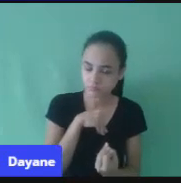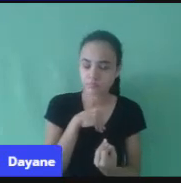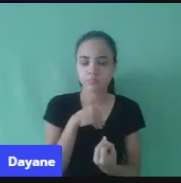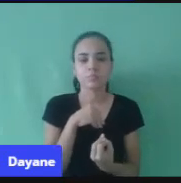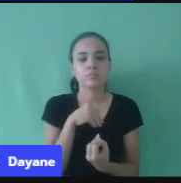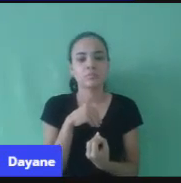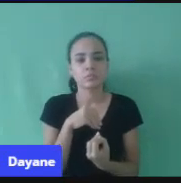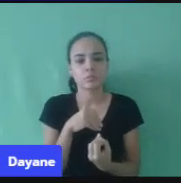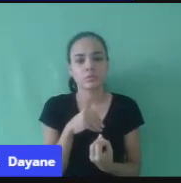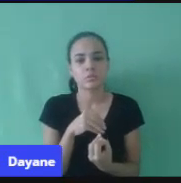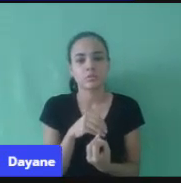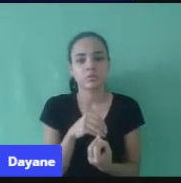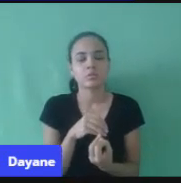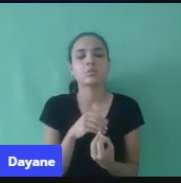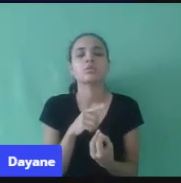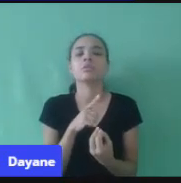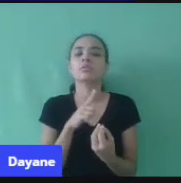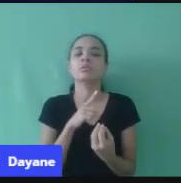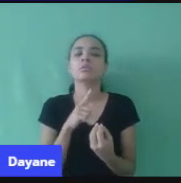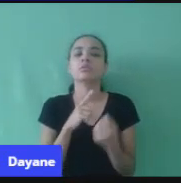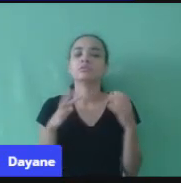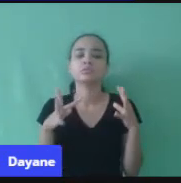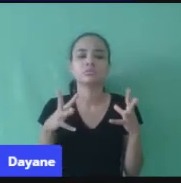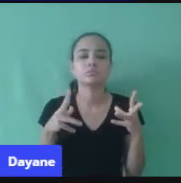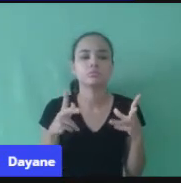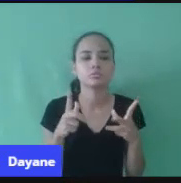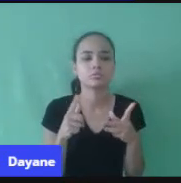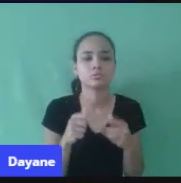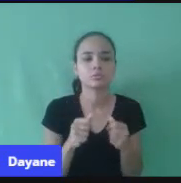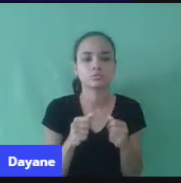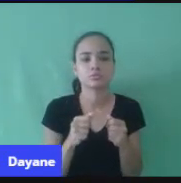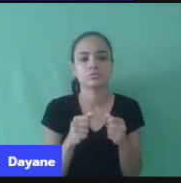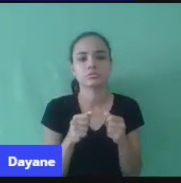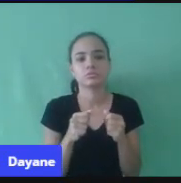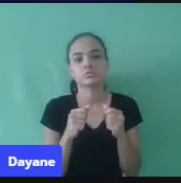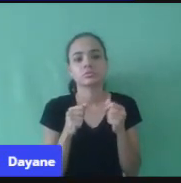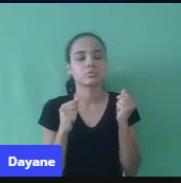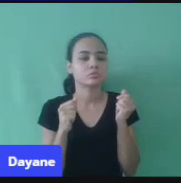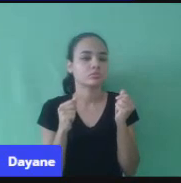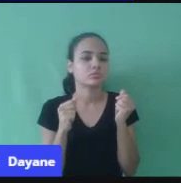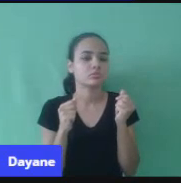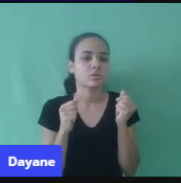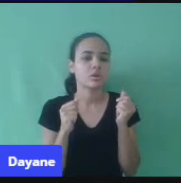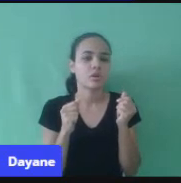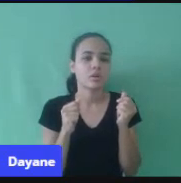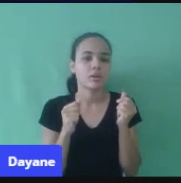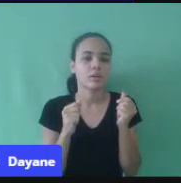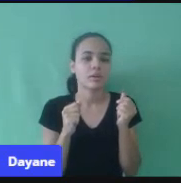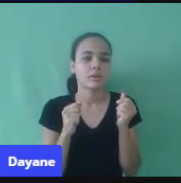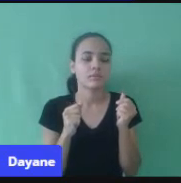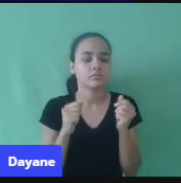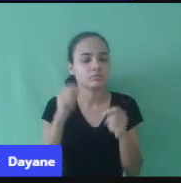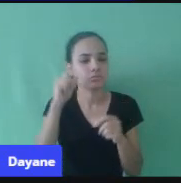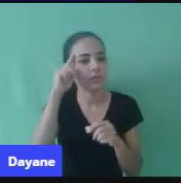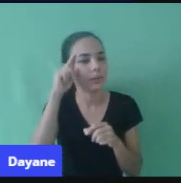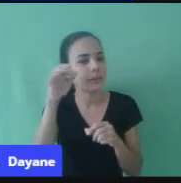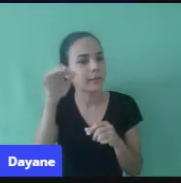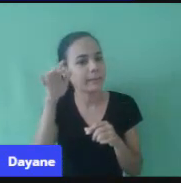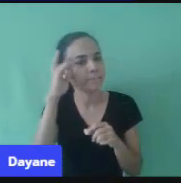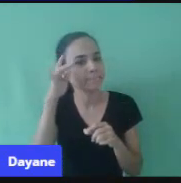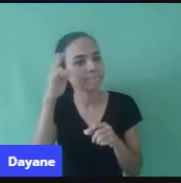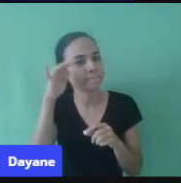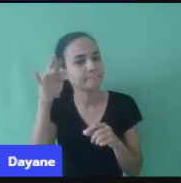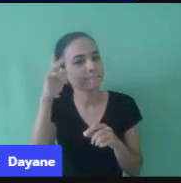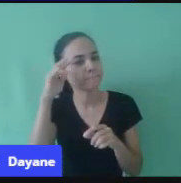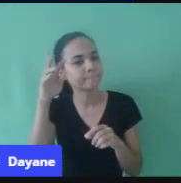e os olhares sobre como se aprende. Esse fenômeno, como se dá a aprendizagem, né?